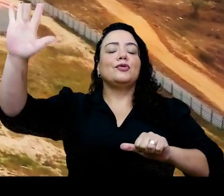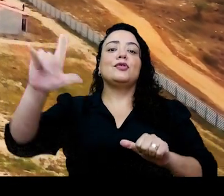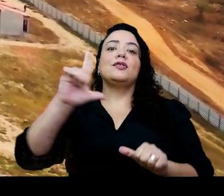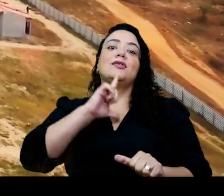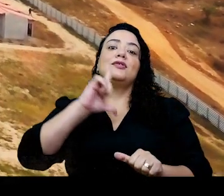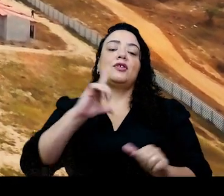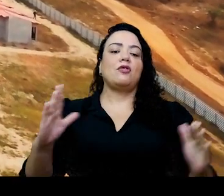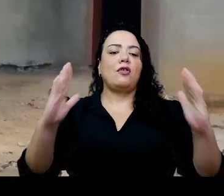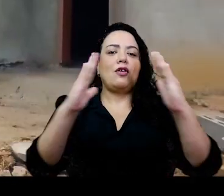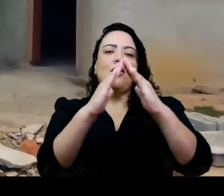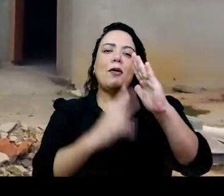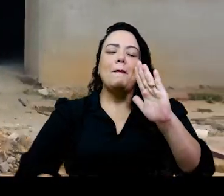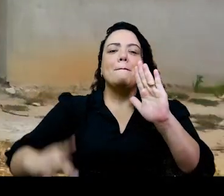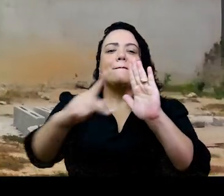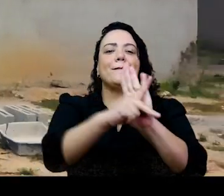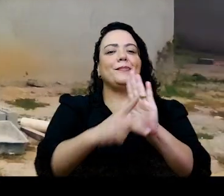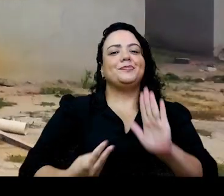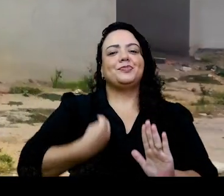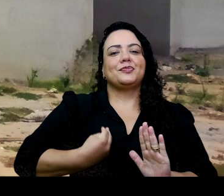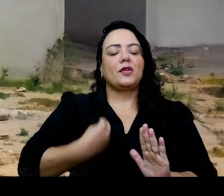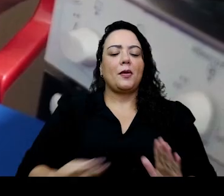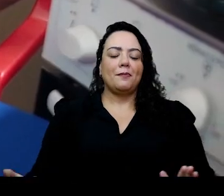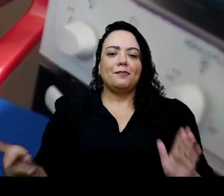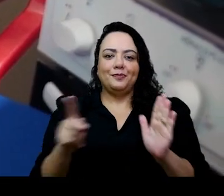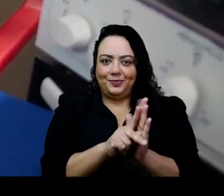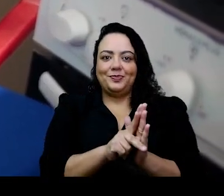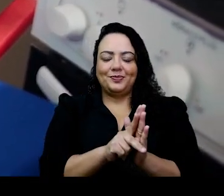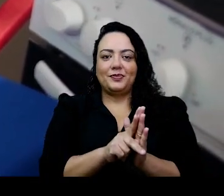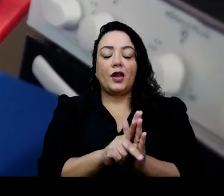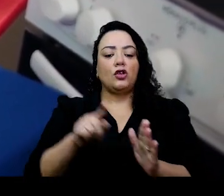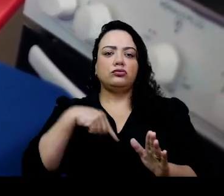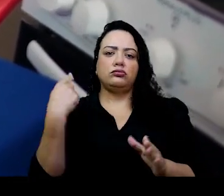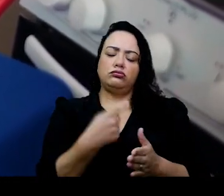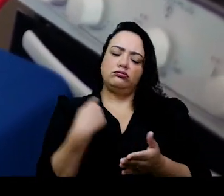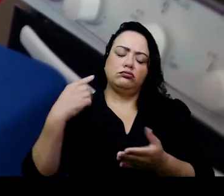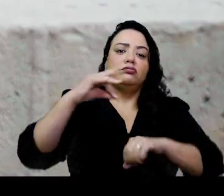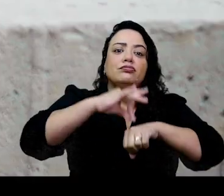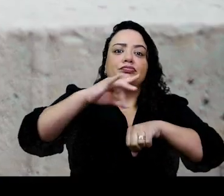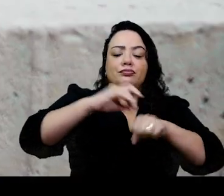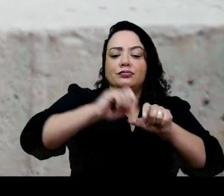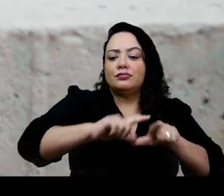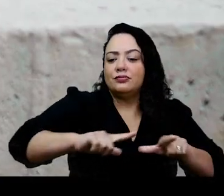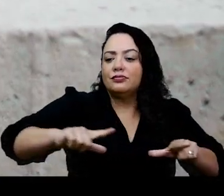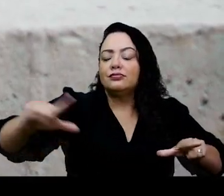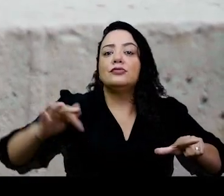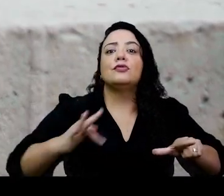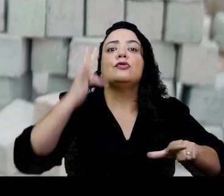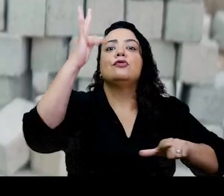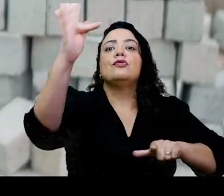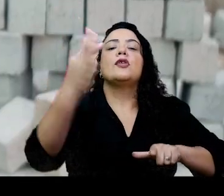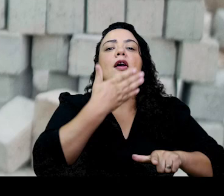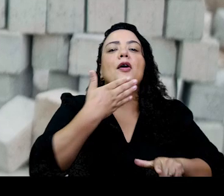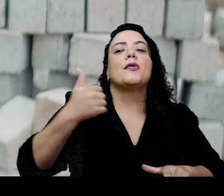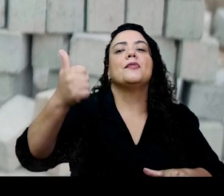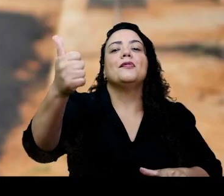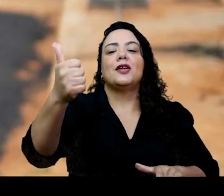devolvendo sonhos. Sonho de ter uma casa digna para dizer que é minha. Estamos pavimentando